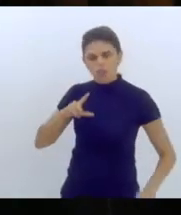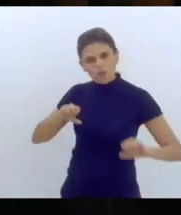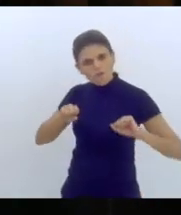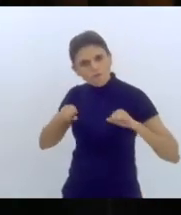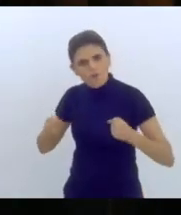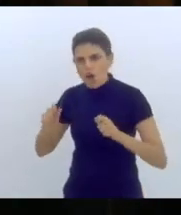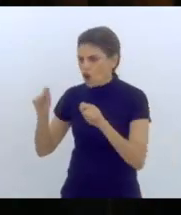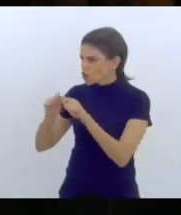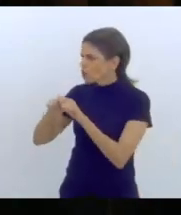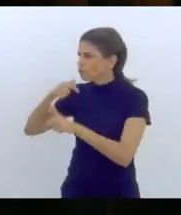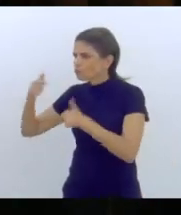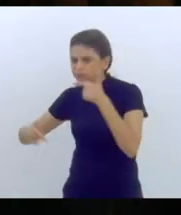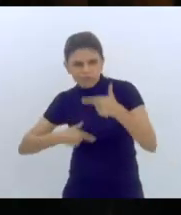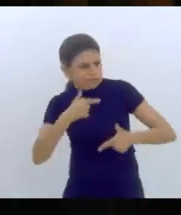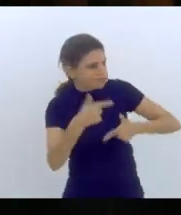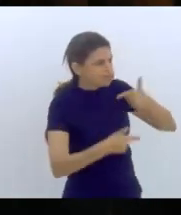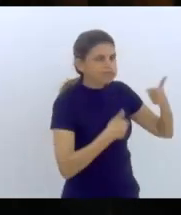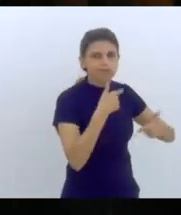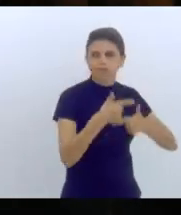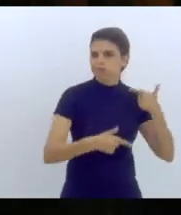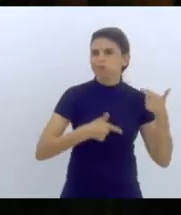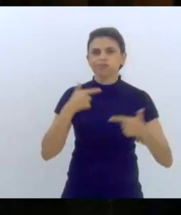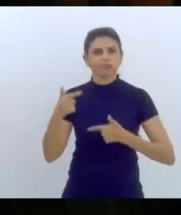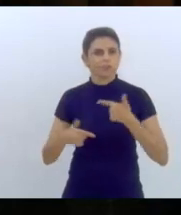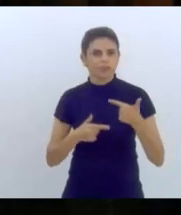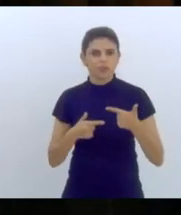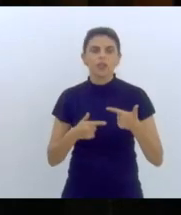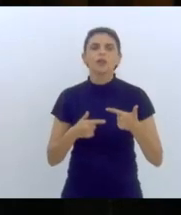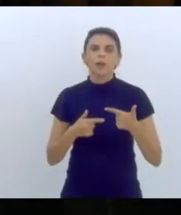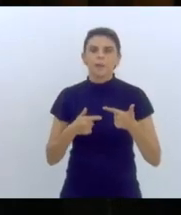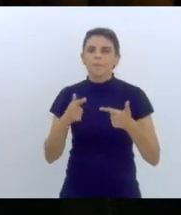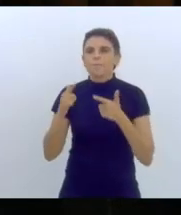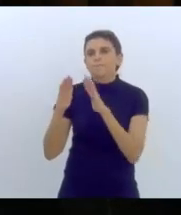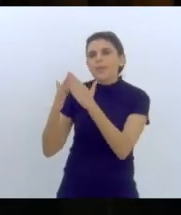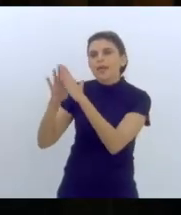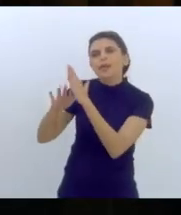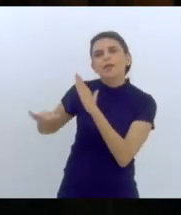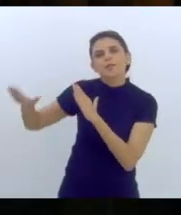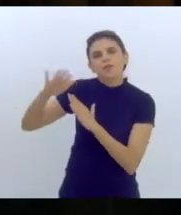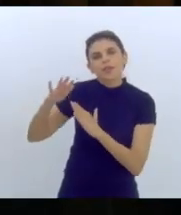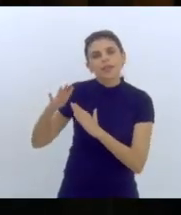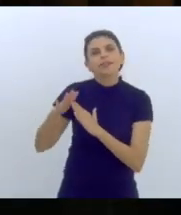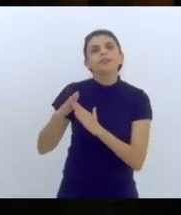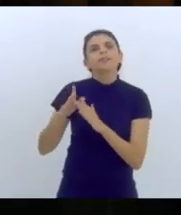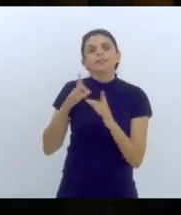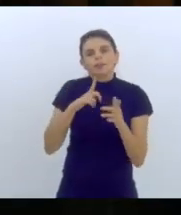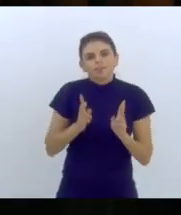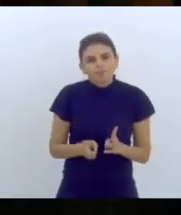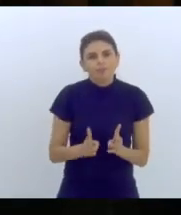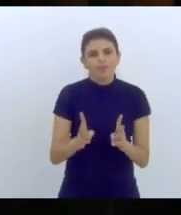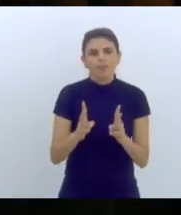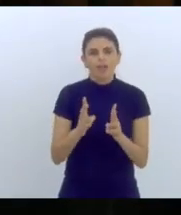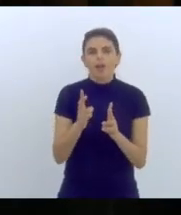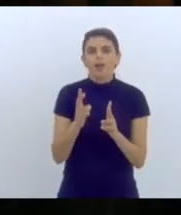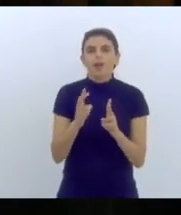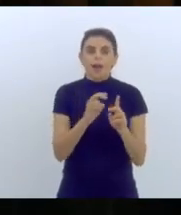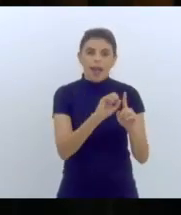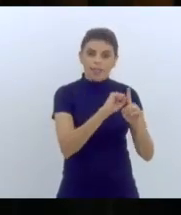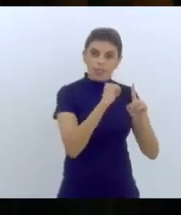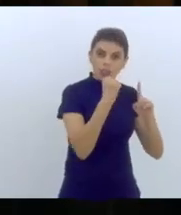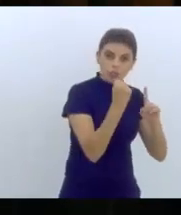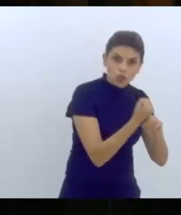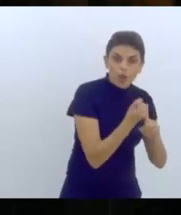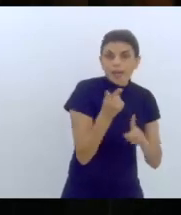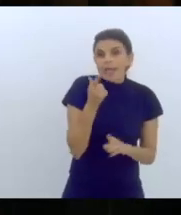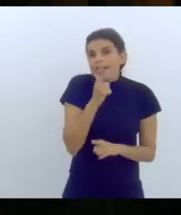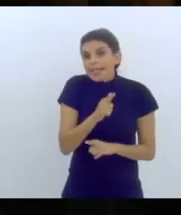para fazer operações cotidianamente dentro das favelas e periferias, respalde essas famílias com assistência social,